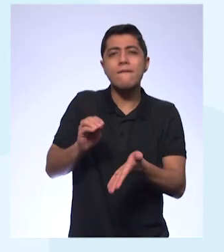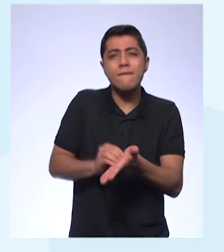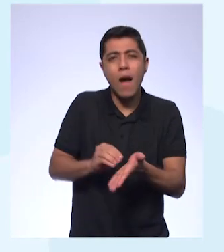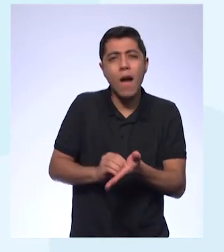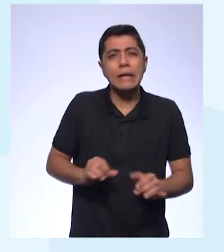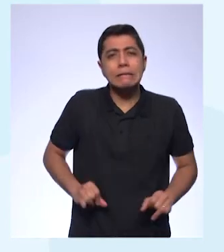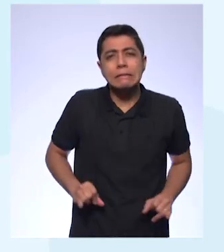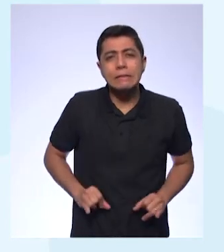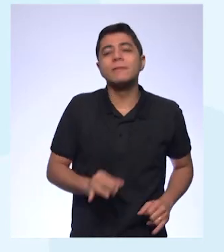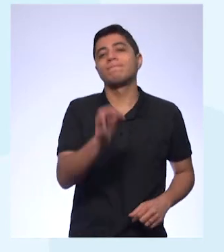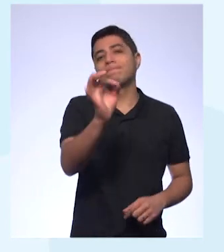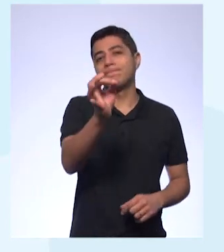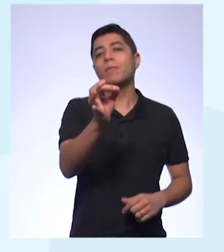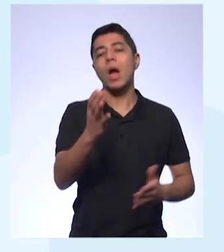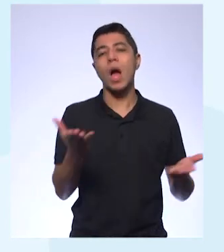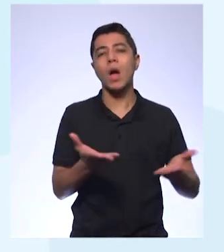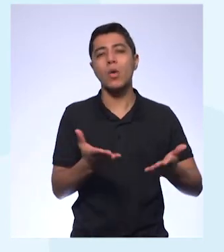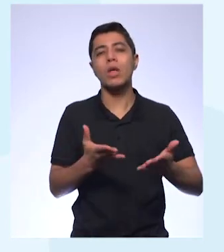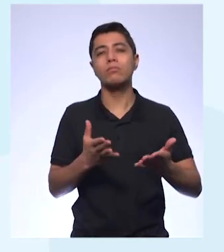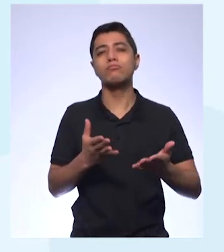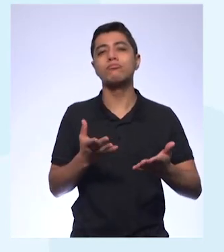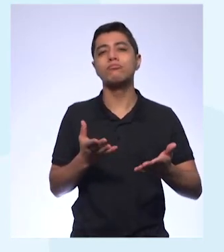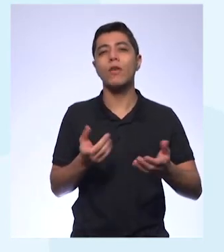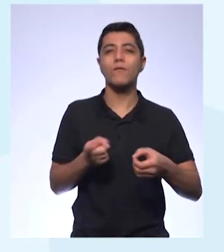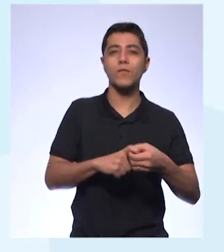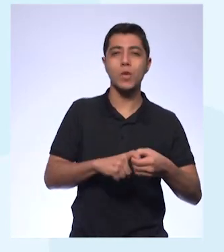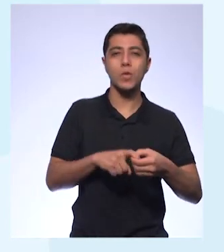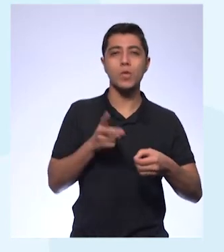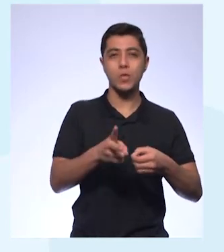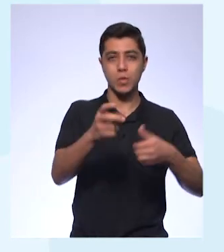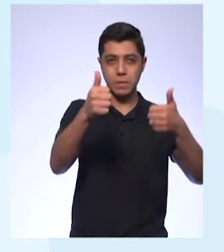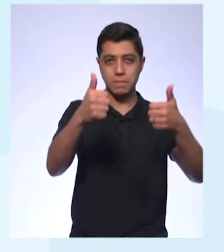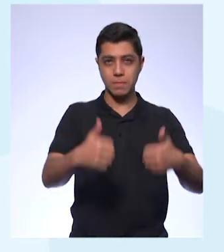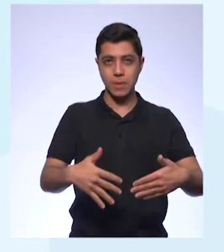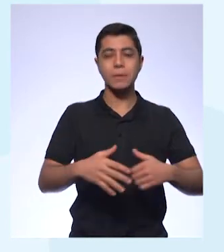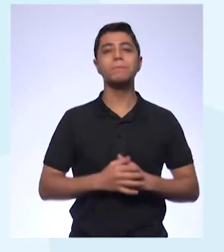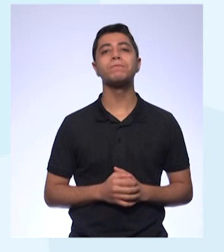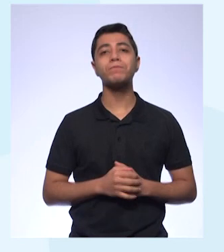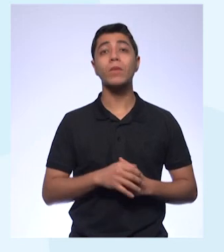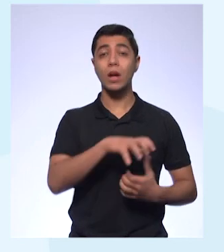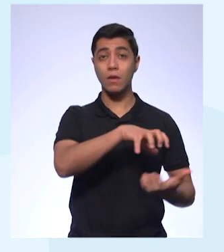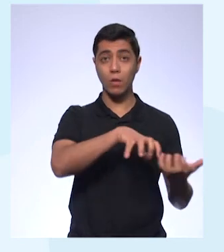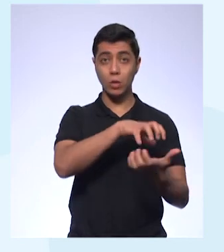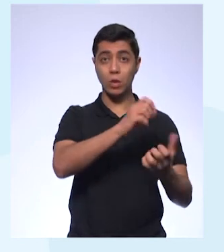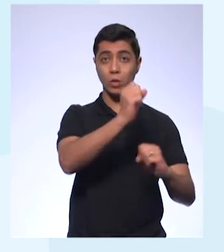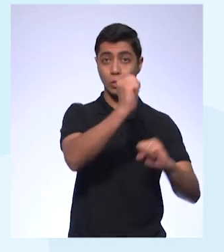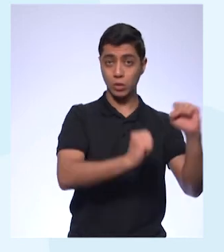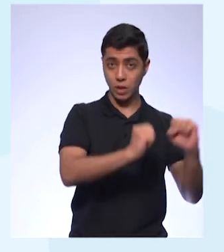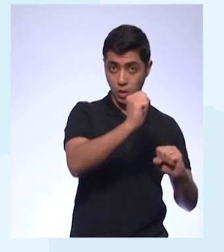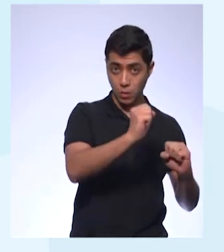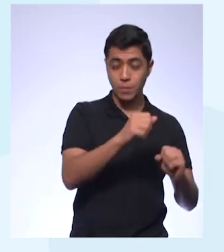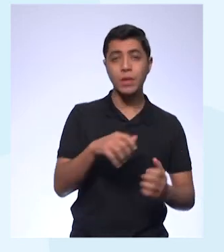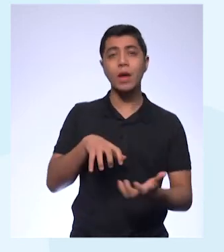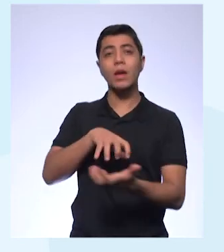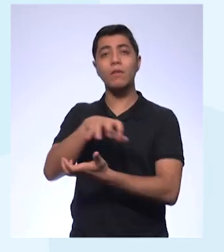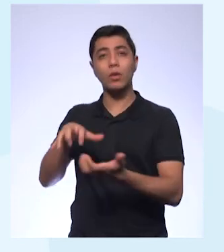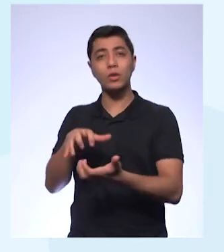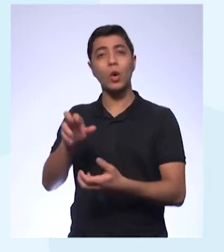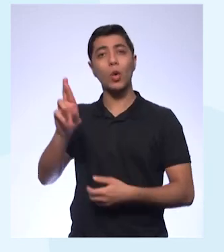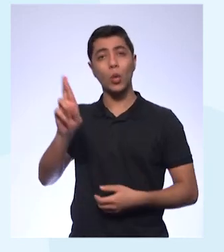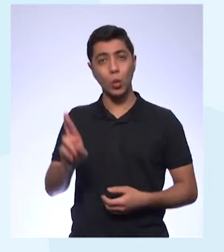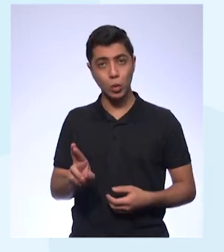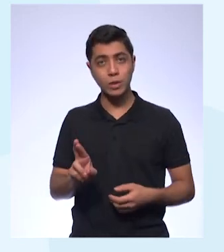tanto no contexto da Revolução Industrial como na Revolução Russa, a gente pode pontuar as mesmas condições de trabalho.